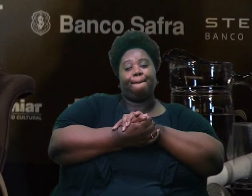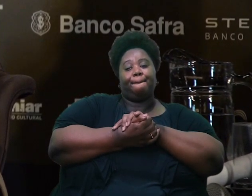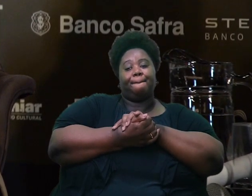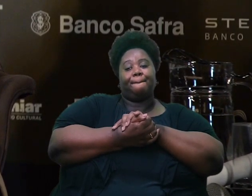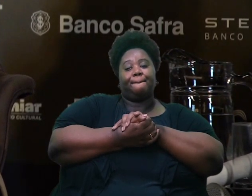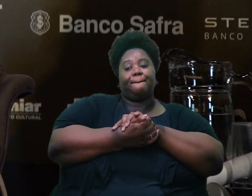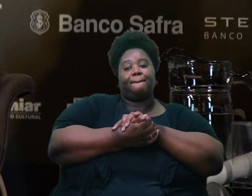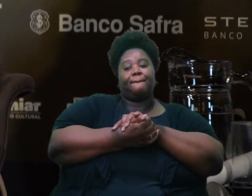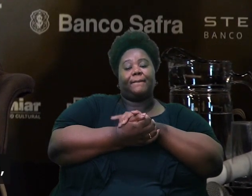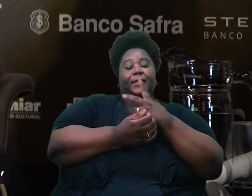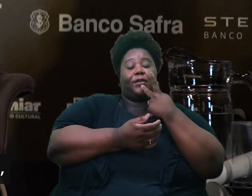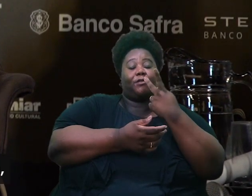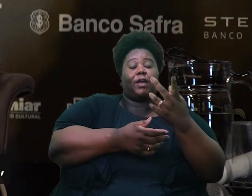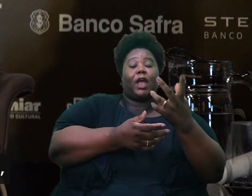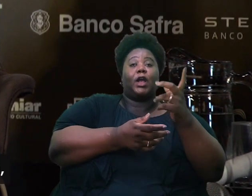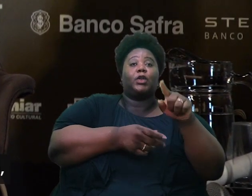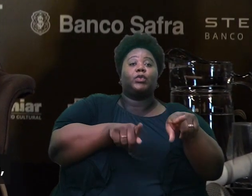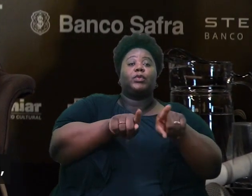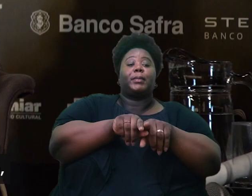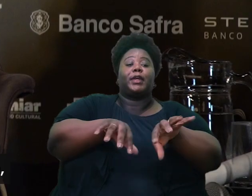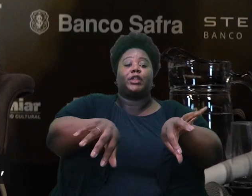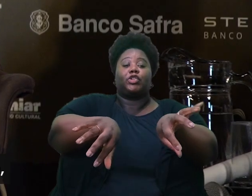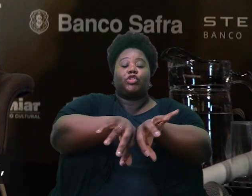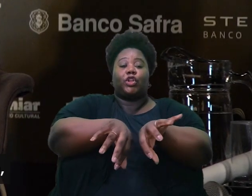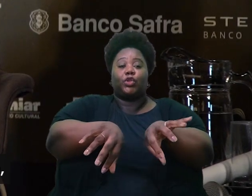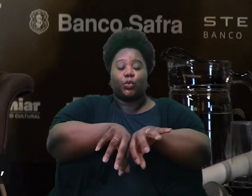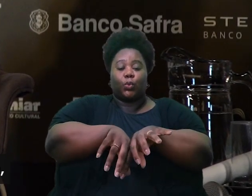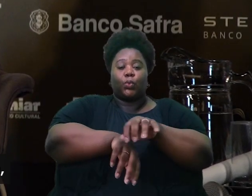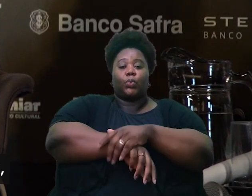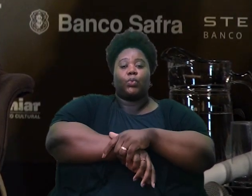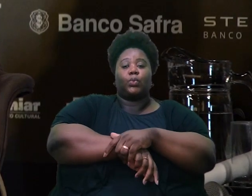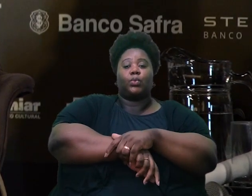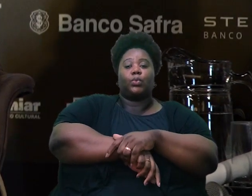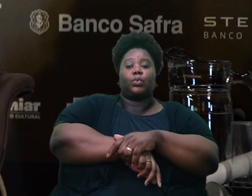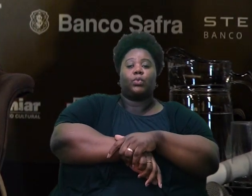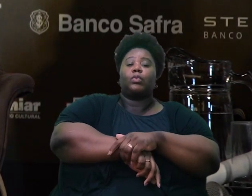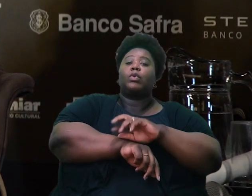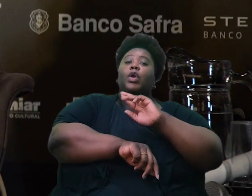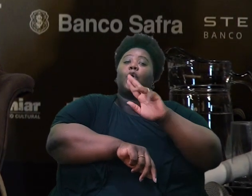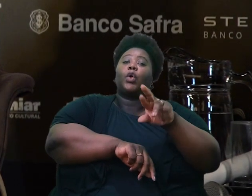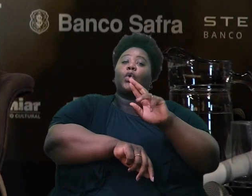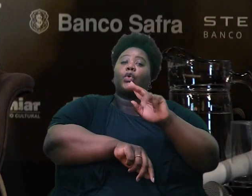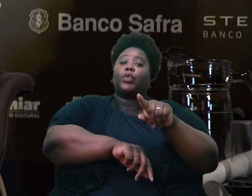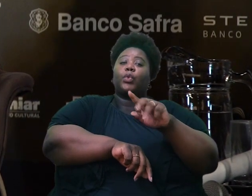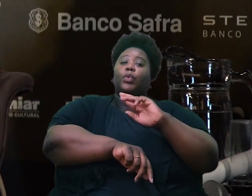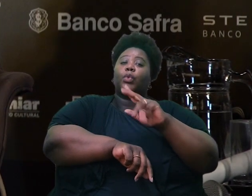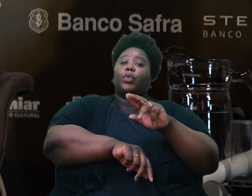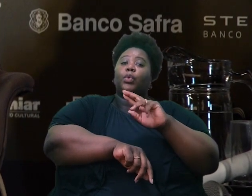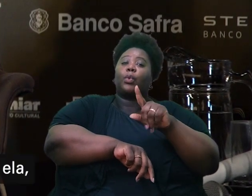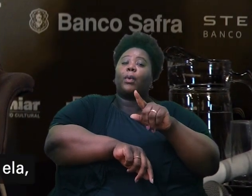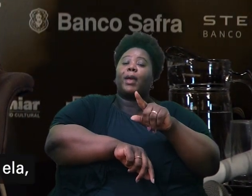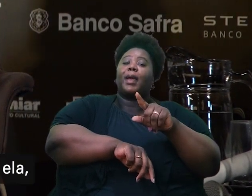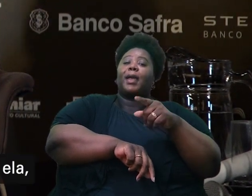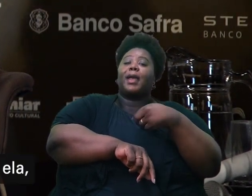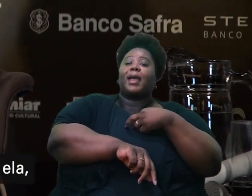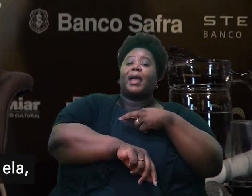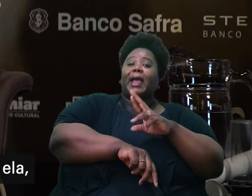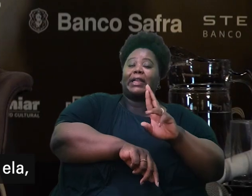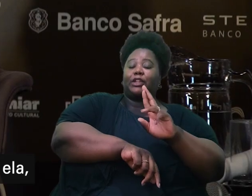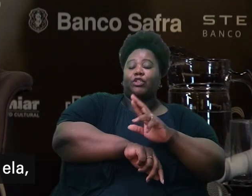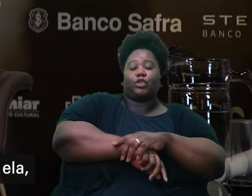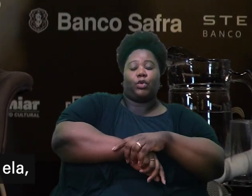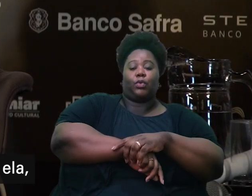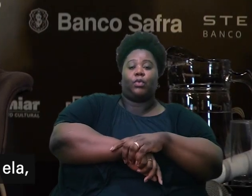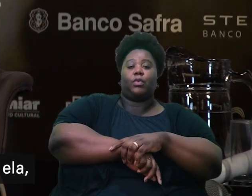Eu trago o Exu, mas como princípio de cognição. Não é no âmbito religioso. Porque a